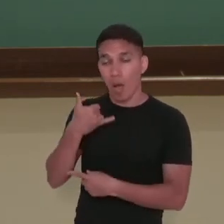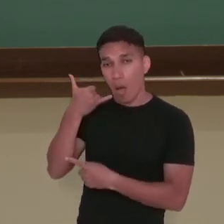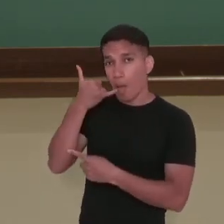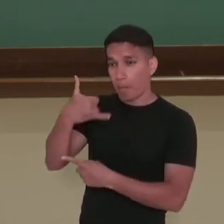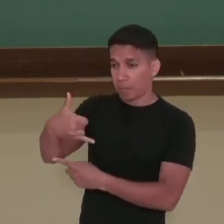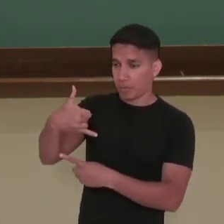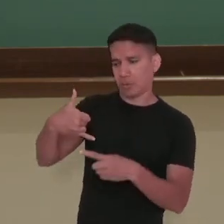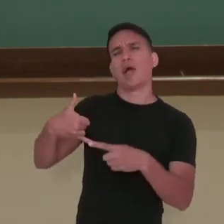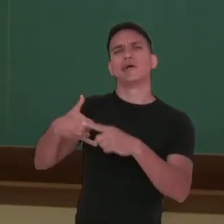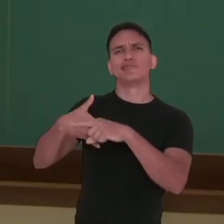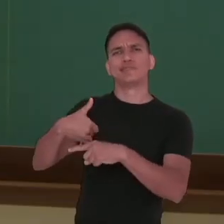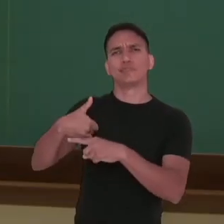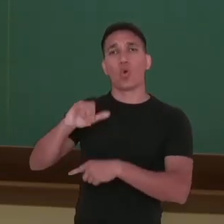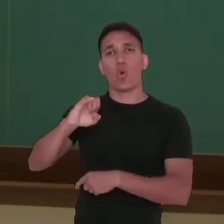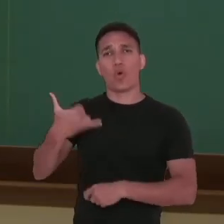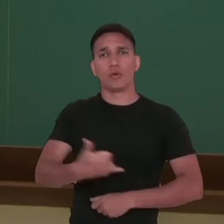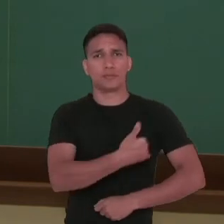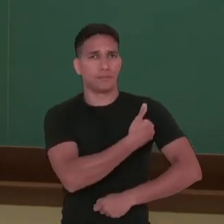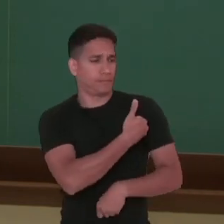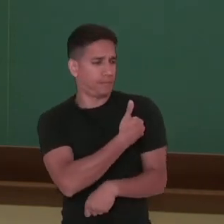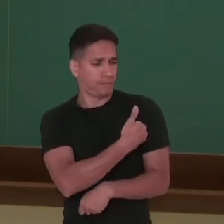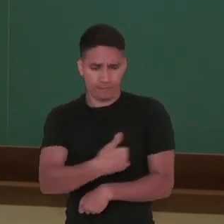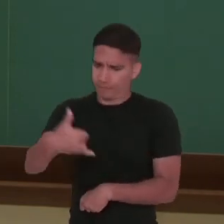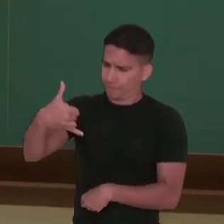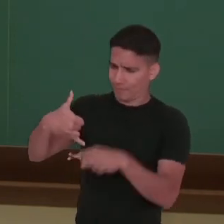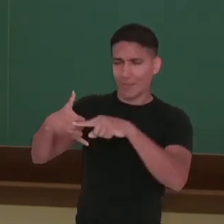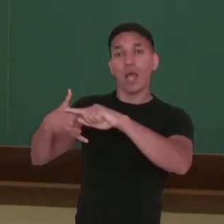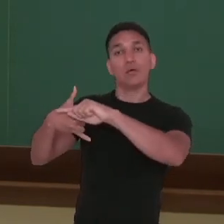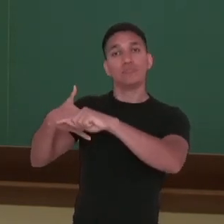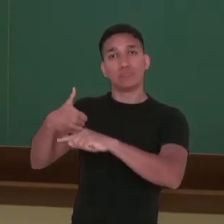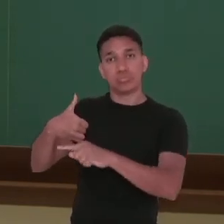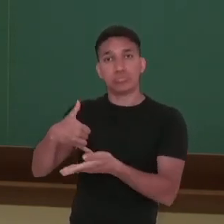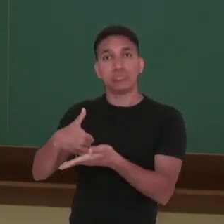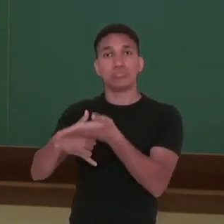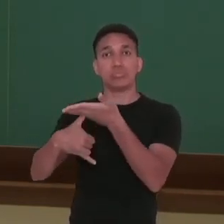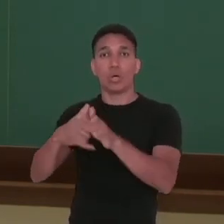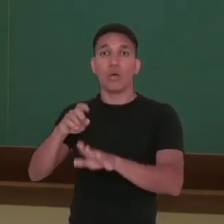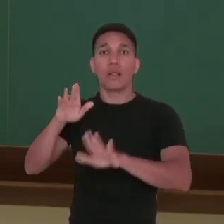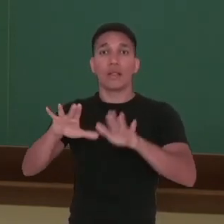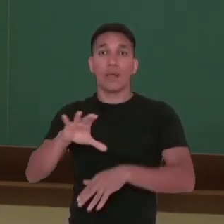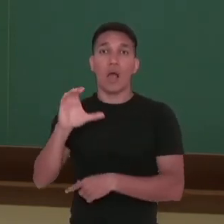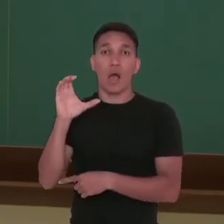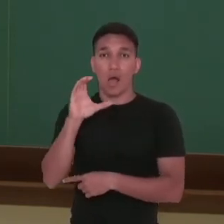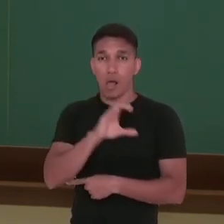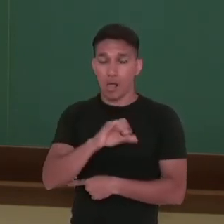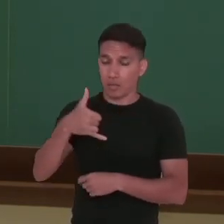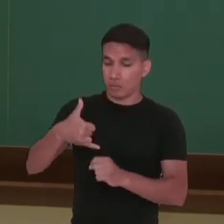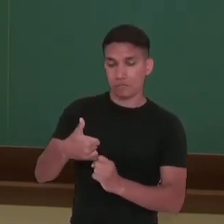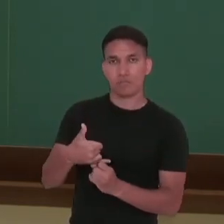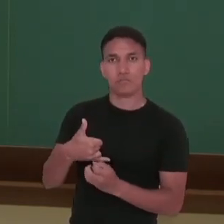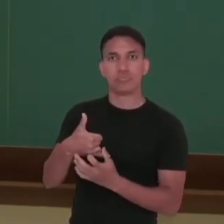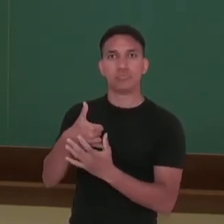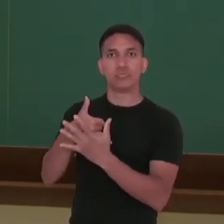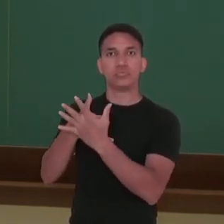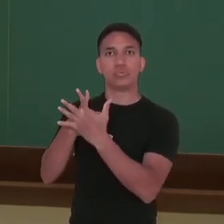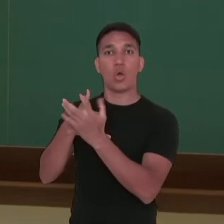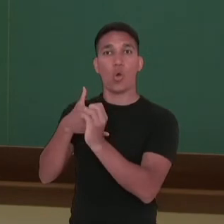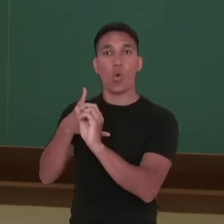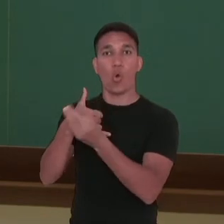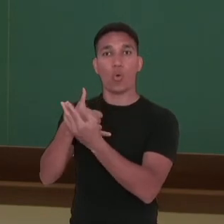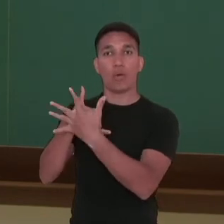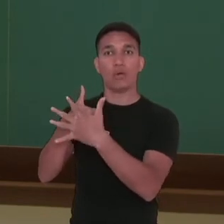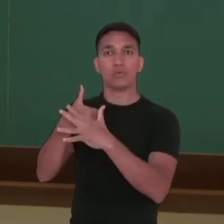pega um termômetro que tem mercúrio, por exemplo, você aquece, o mercúrio expande, e aí você monta uma escala e desse modo você tem como